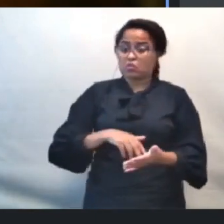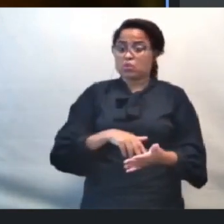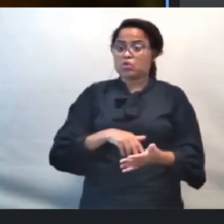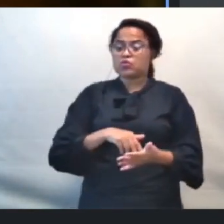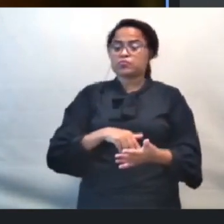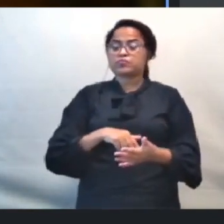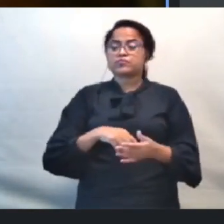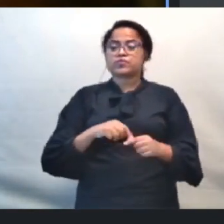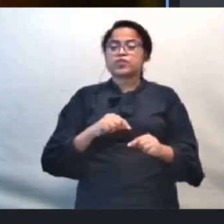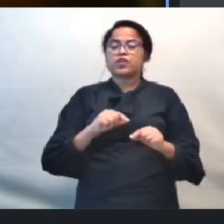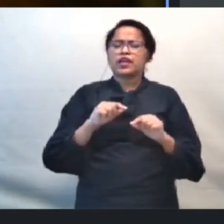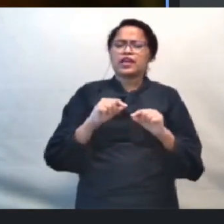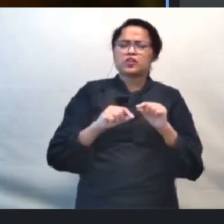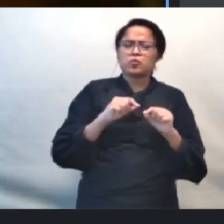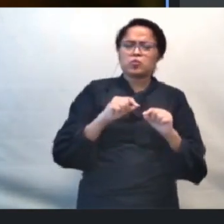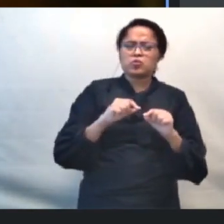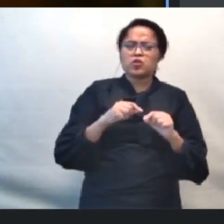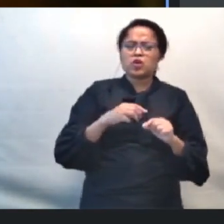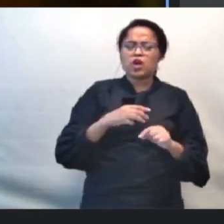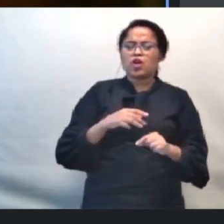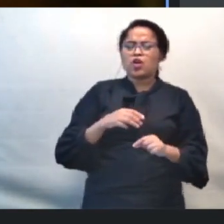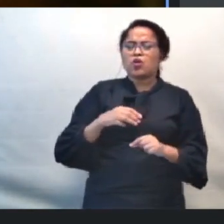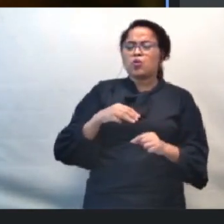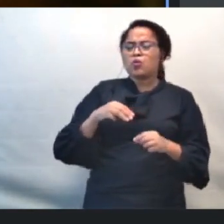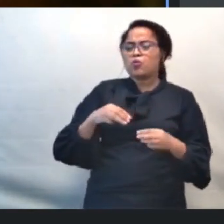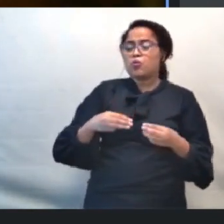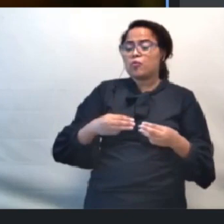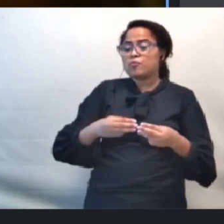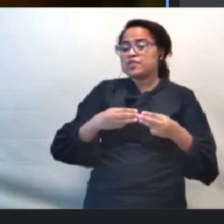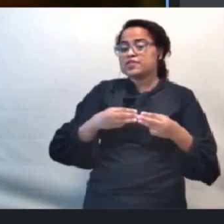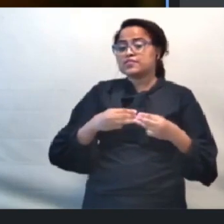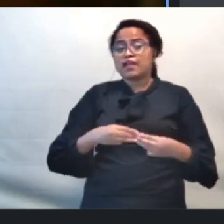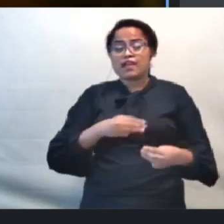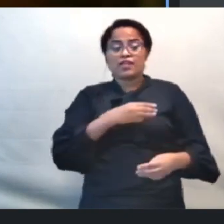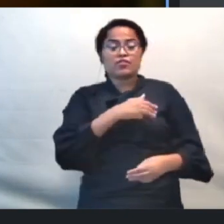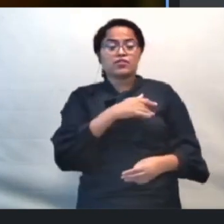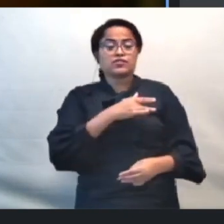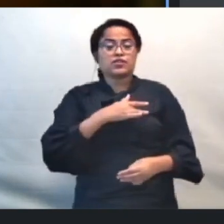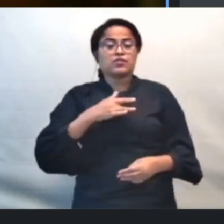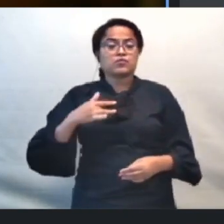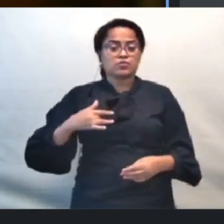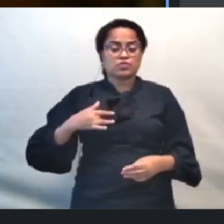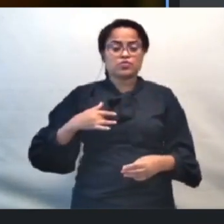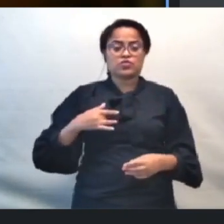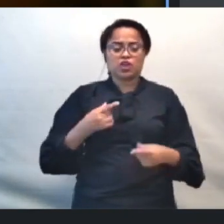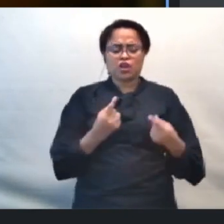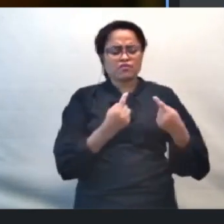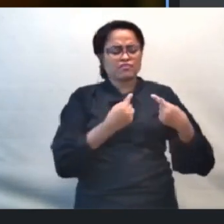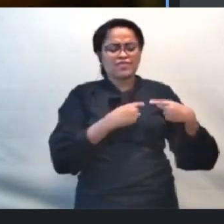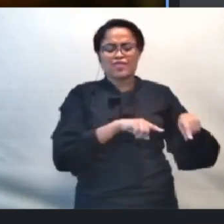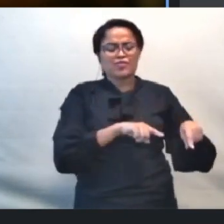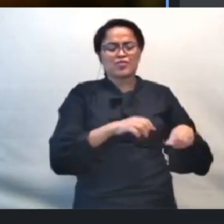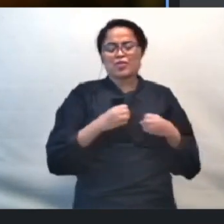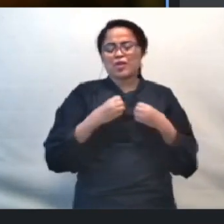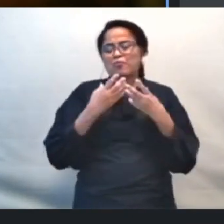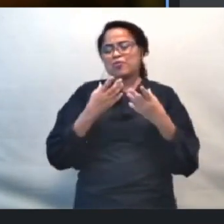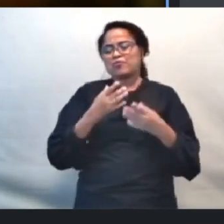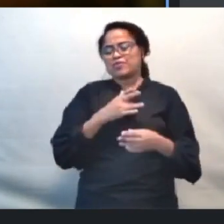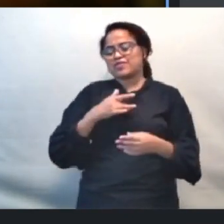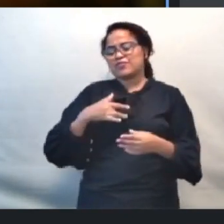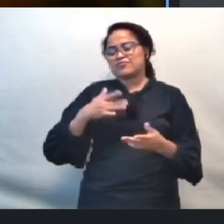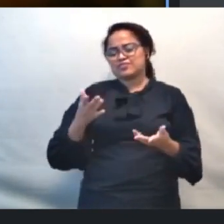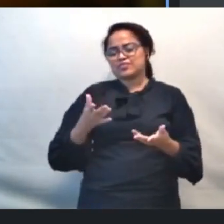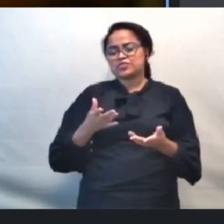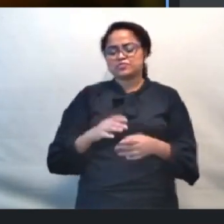metodologia que o próprio Ministério da Saúde tem feito contraindicação. Bom, por isso que a gente não usa naquele formato, mas usa esses dois